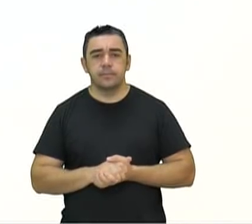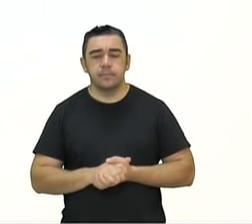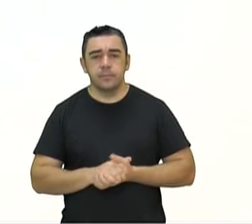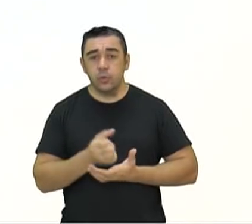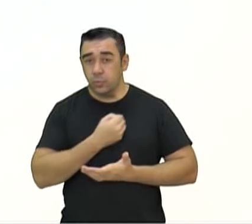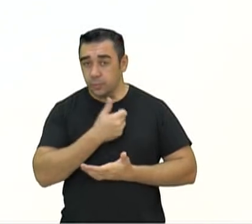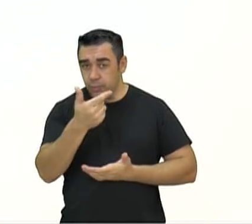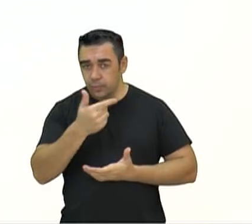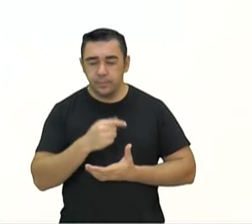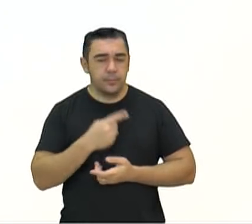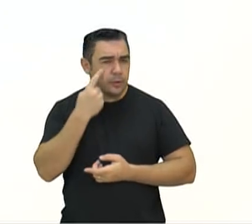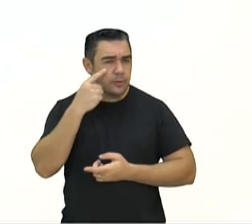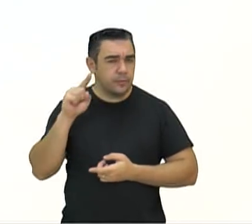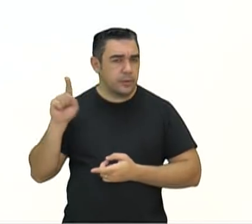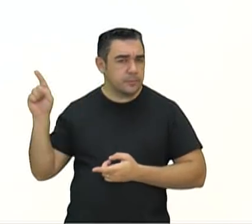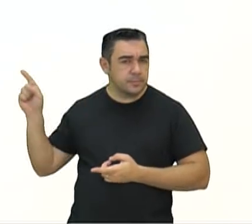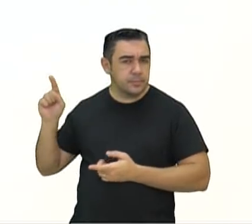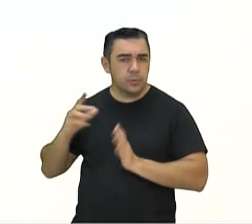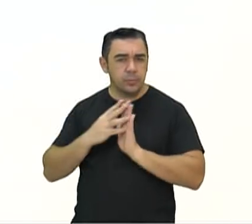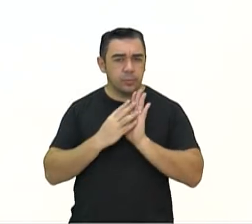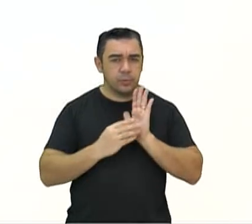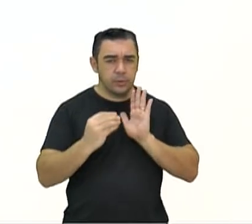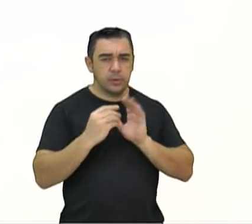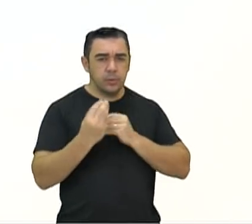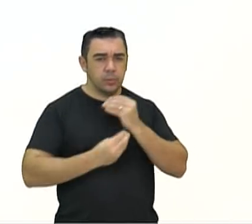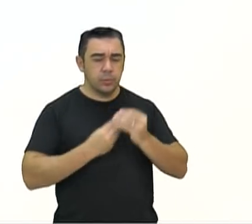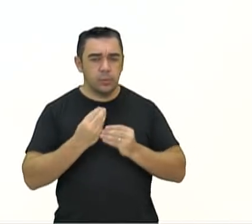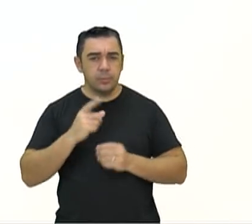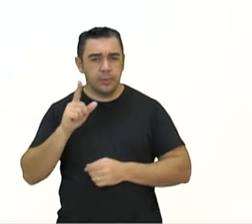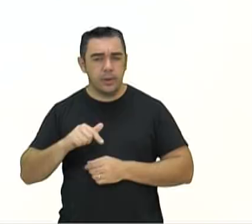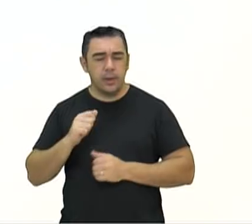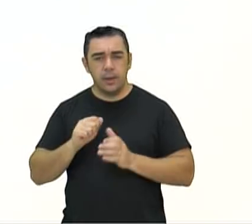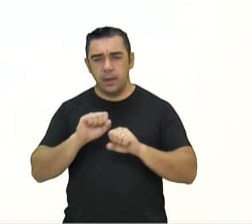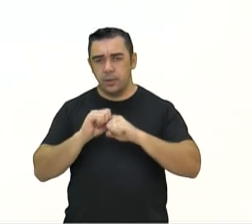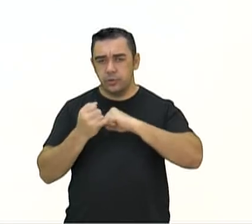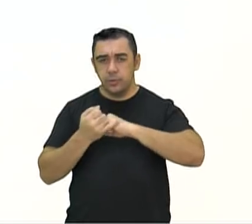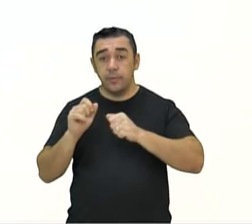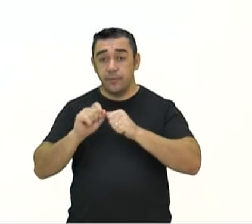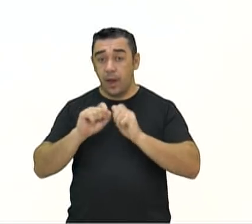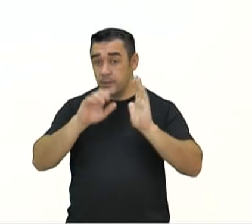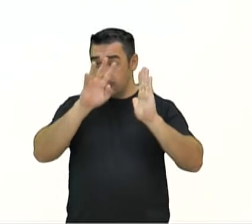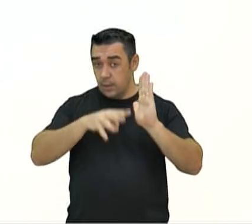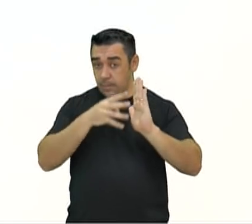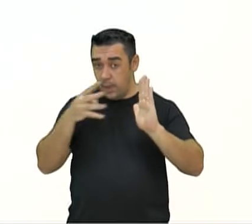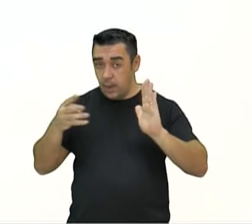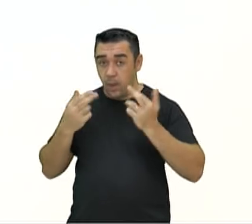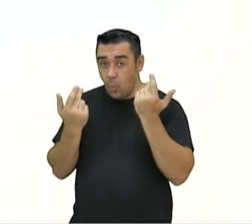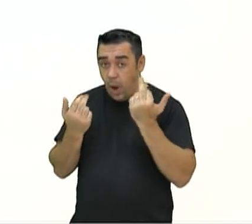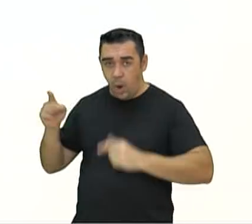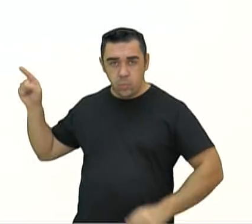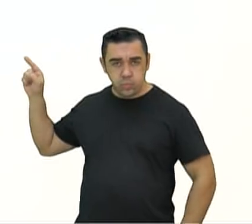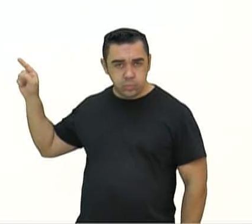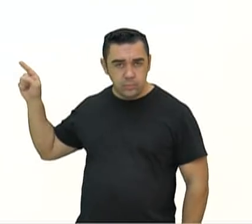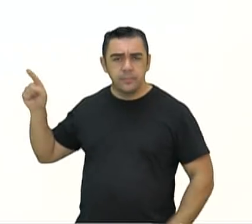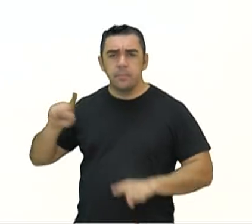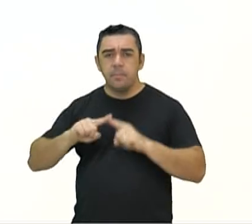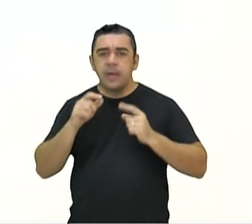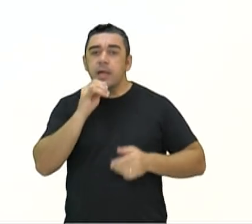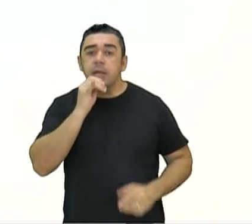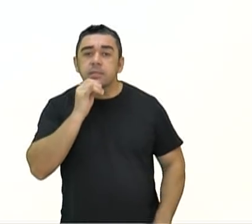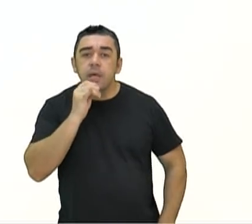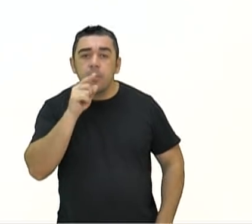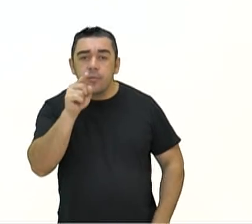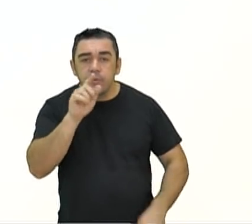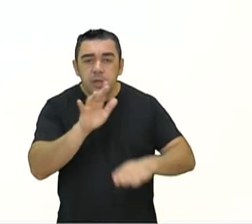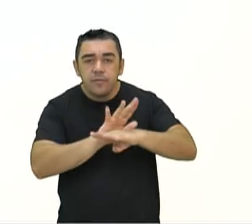Exercício 2. Observe o modelo de atividade sobre grau dos adjetivos. Faça uma tabela igual a essa, porém traga exemplos de filmes